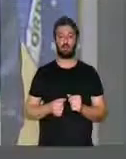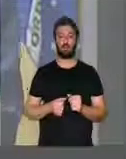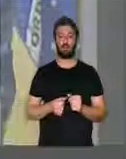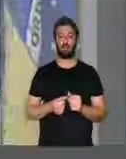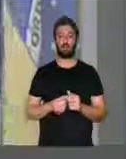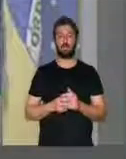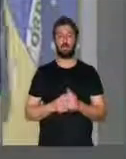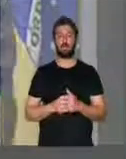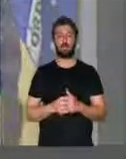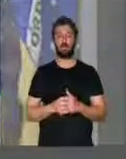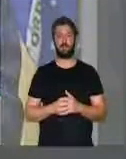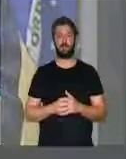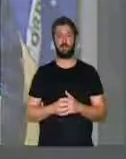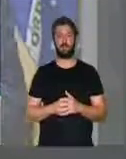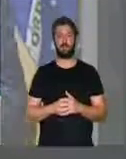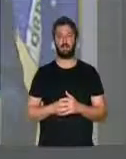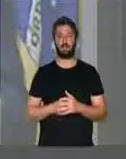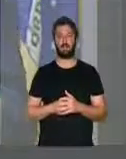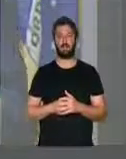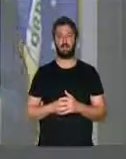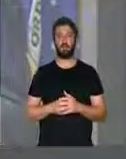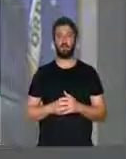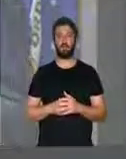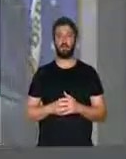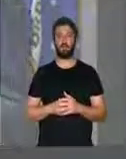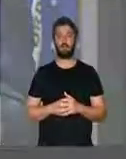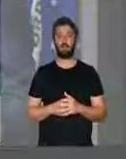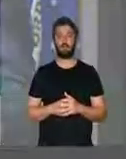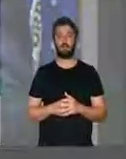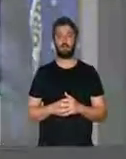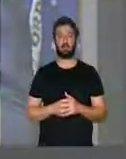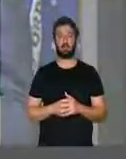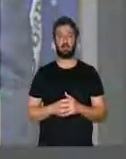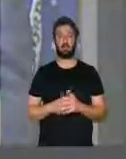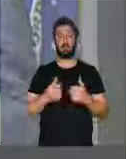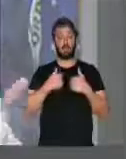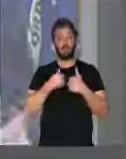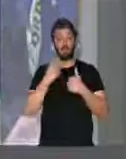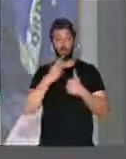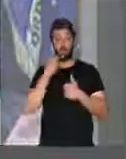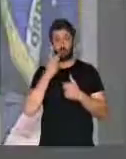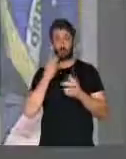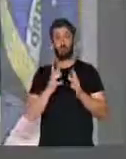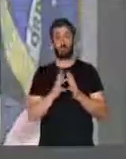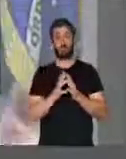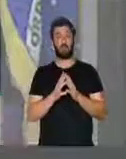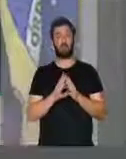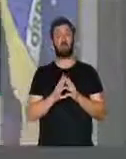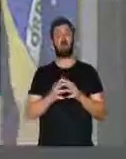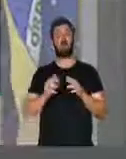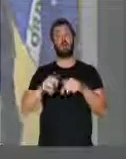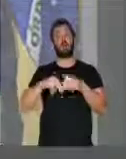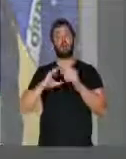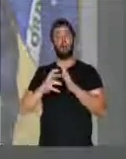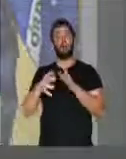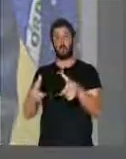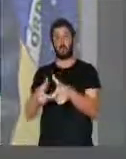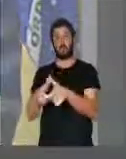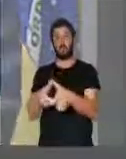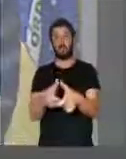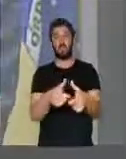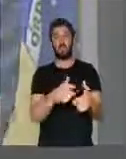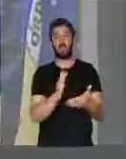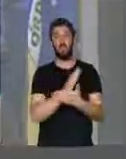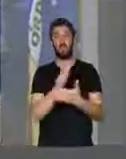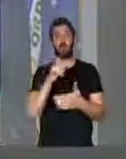remendo, há uma coisa que nós temos que ter cuidado. Eu digo com relação aos partidos